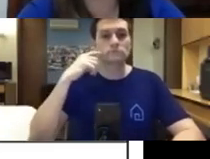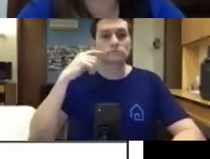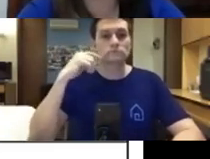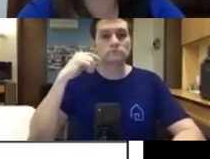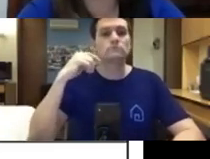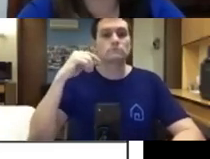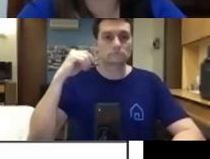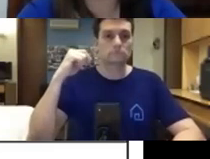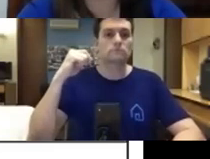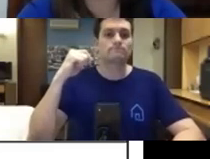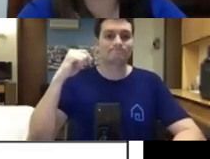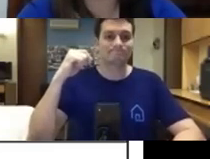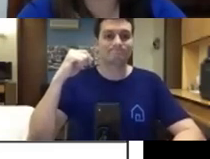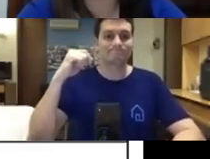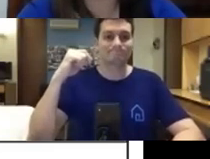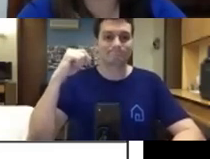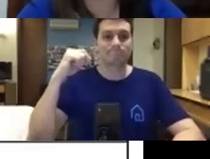tinha gente acamada, gente